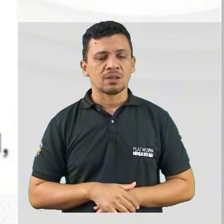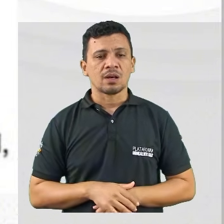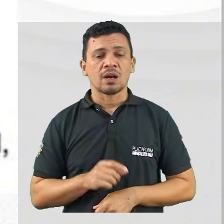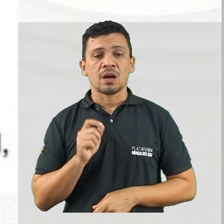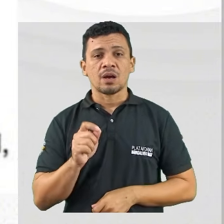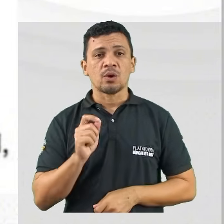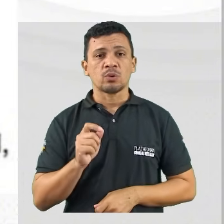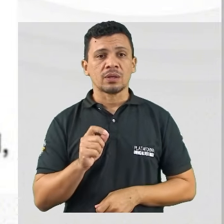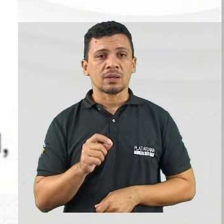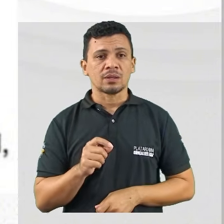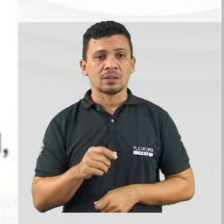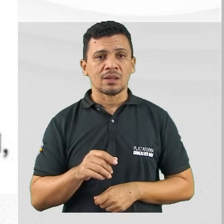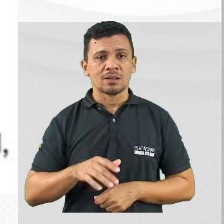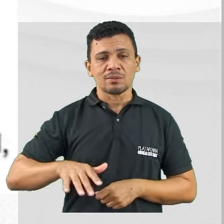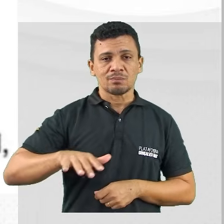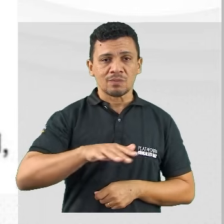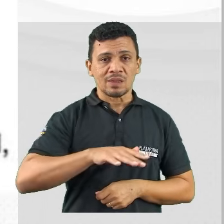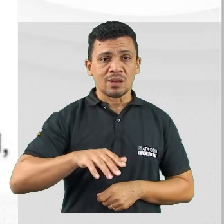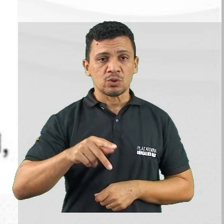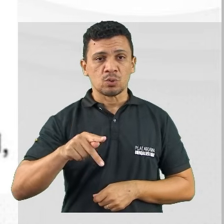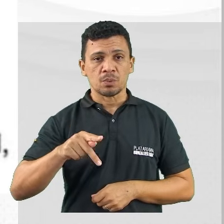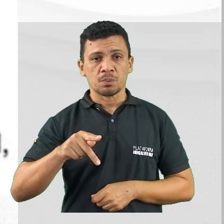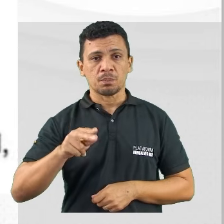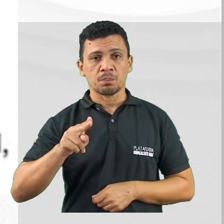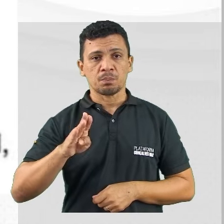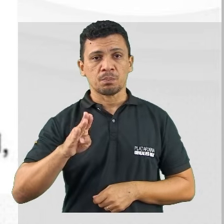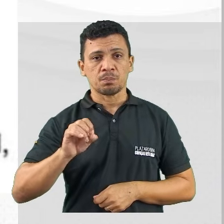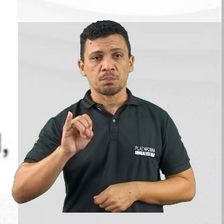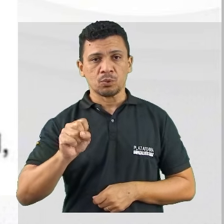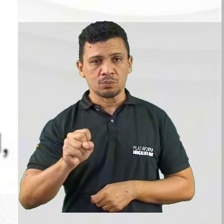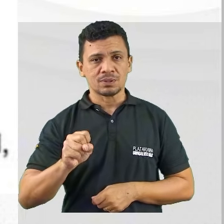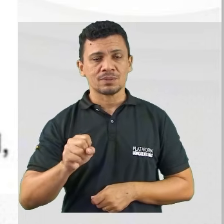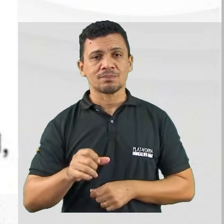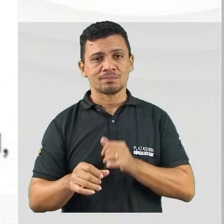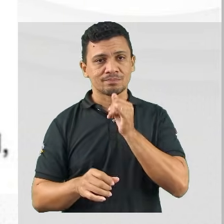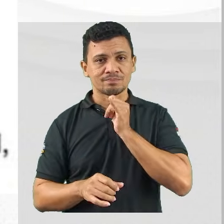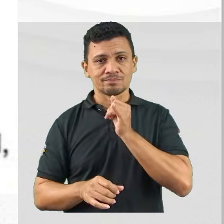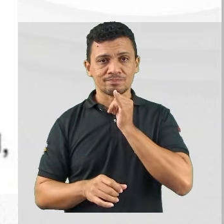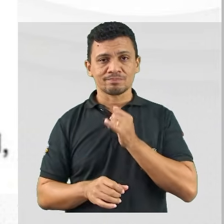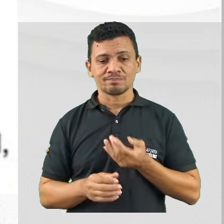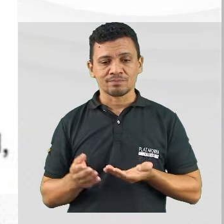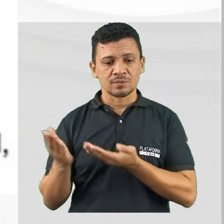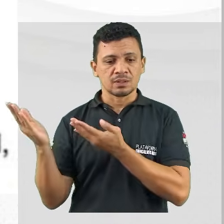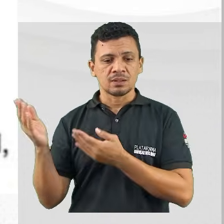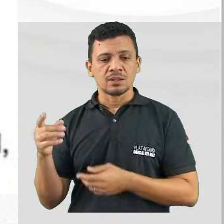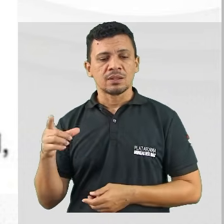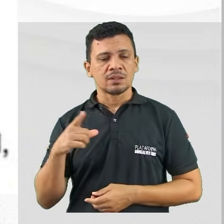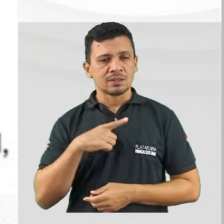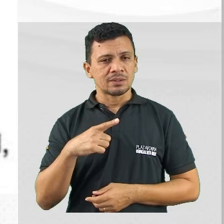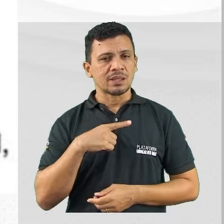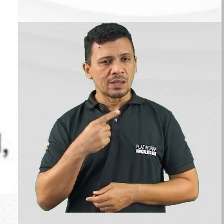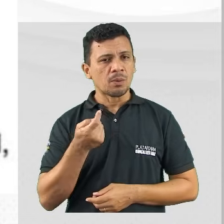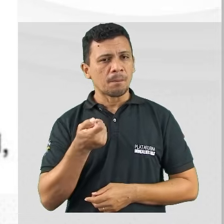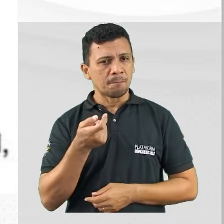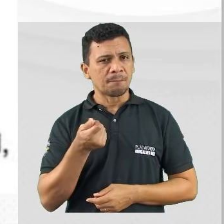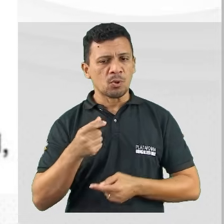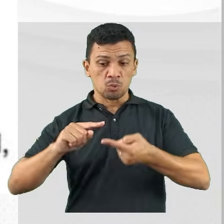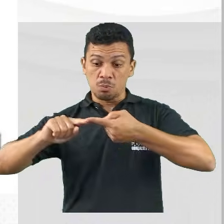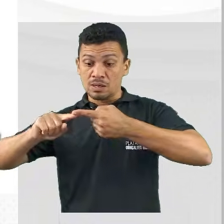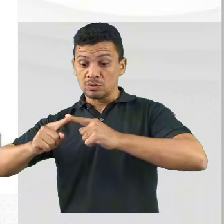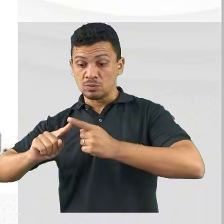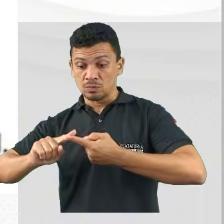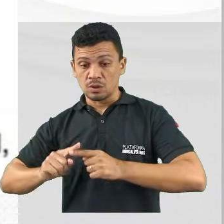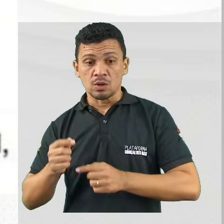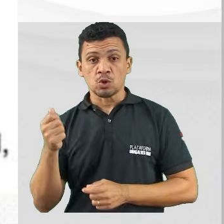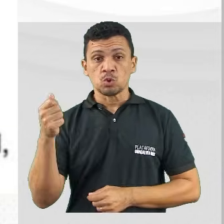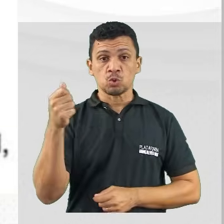sínfise pubiana, tá? Então é um exemplo de articulação. Nesse caso ela já tem um pouco mais de mobilidade do que